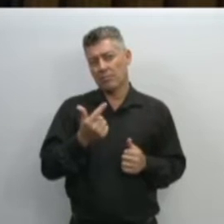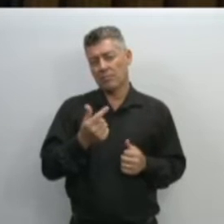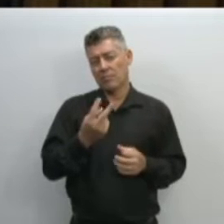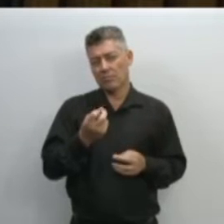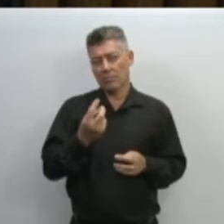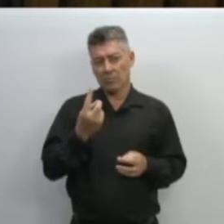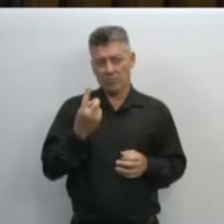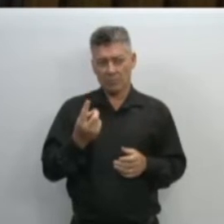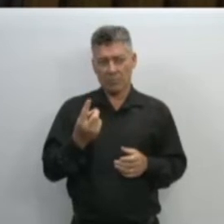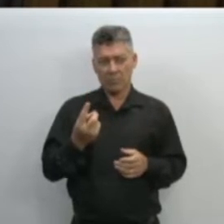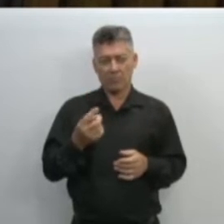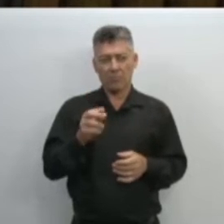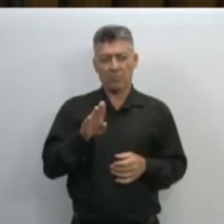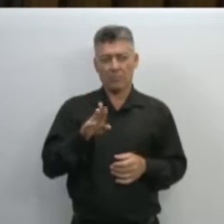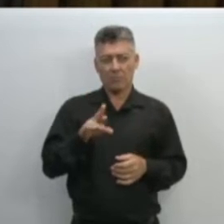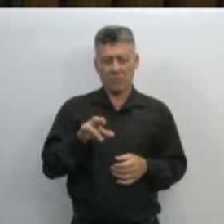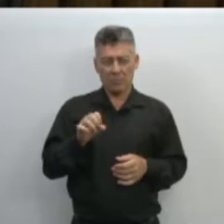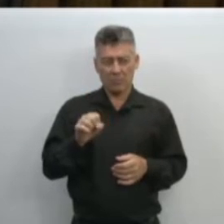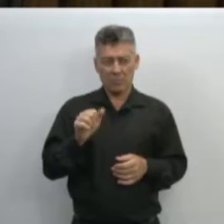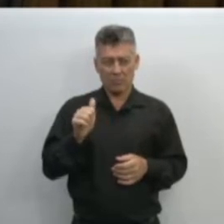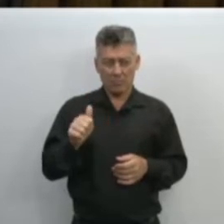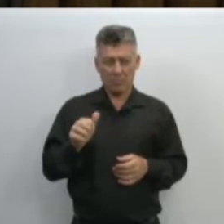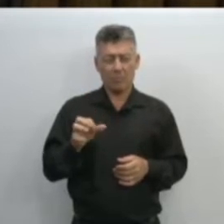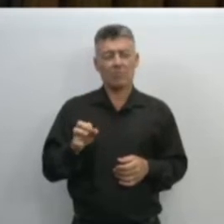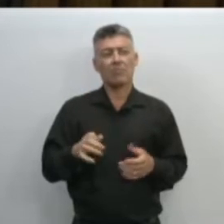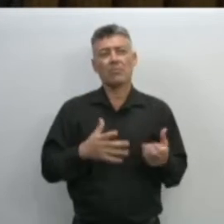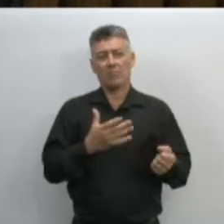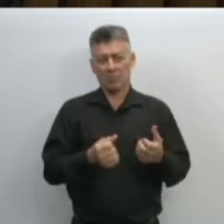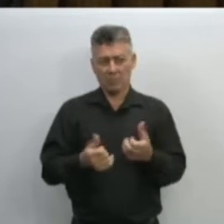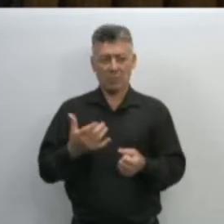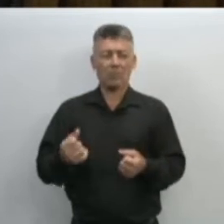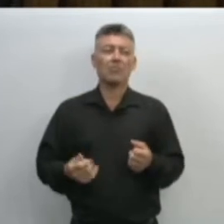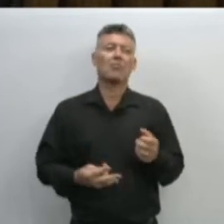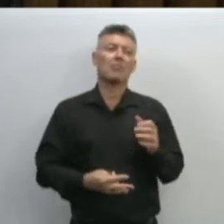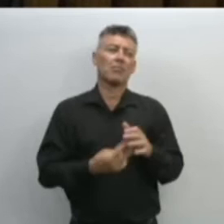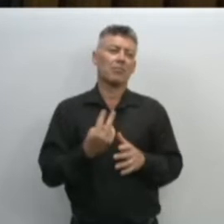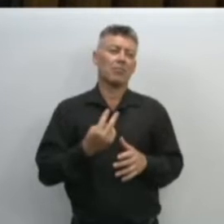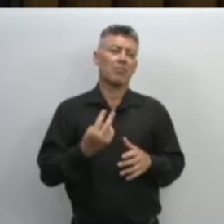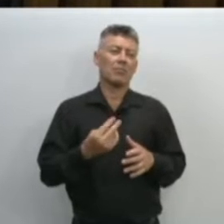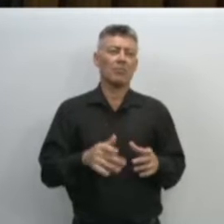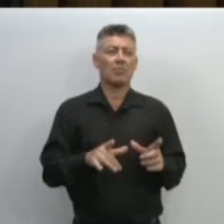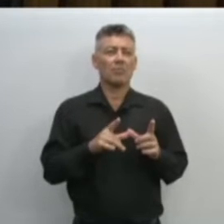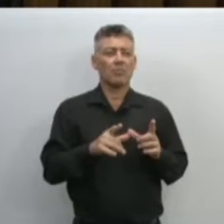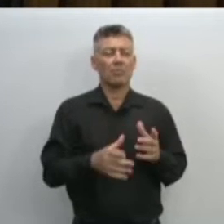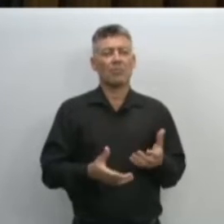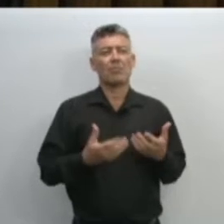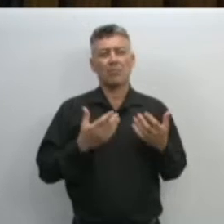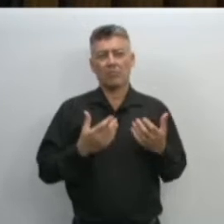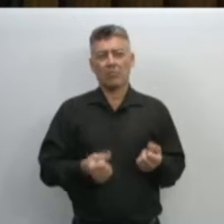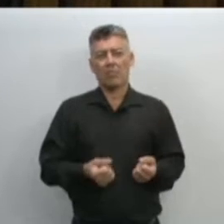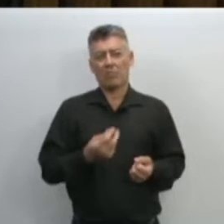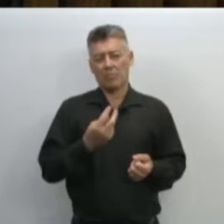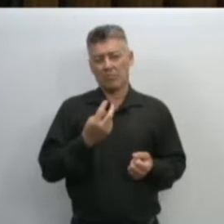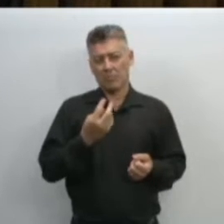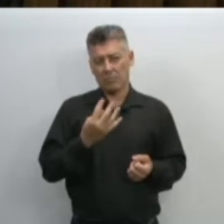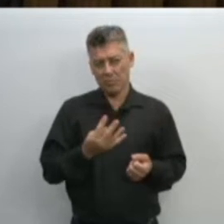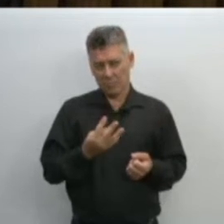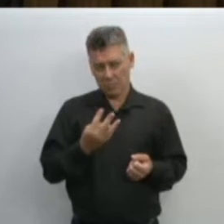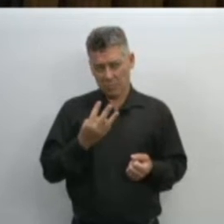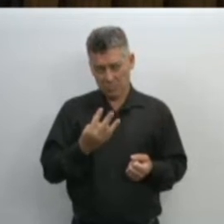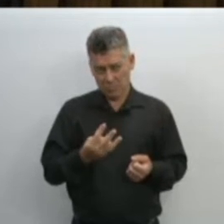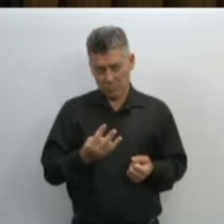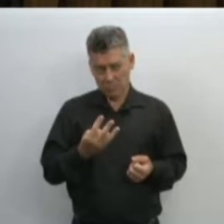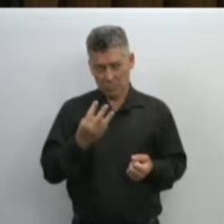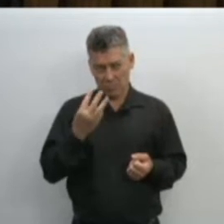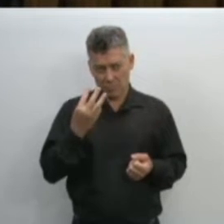de autoria da vereadora Brisa Braque, aprovado por unanimidade em segunda discussão. Projeto de lei número 243-2022,